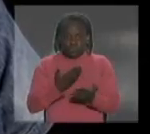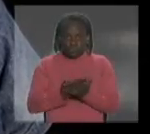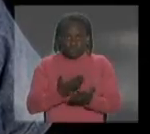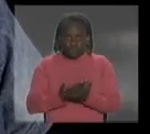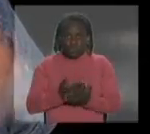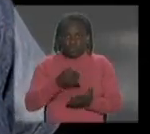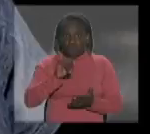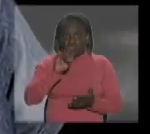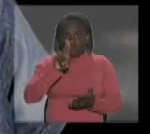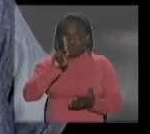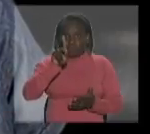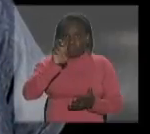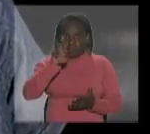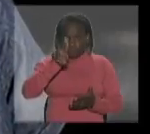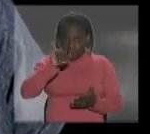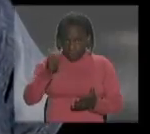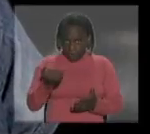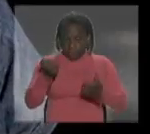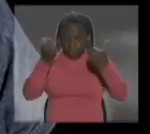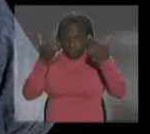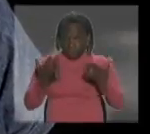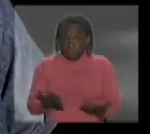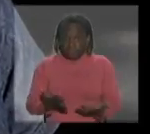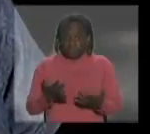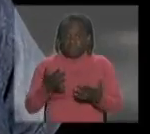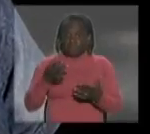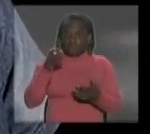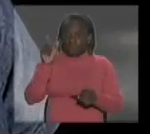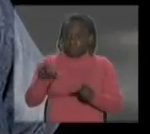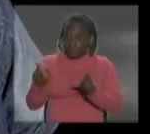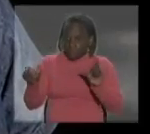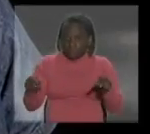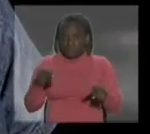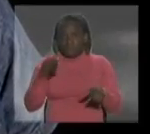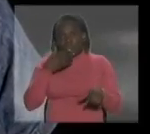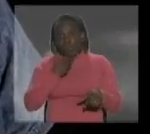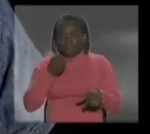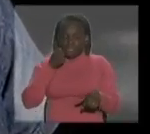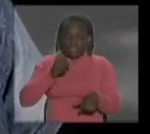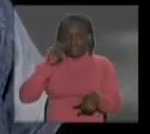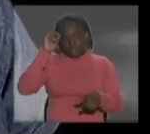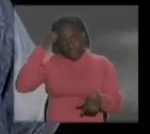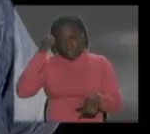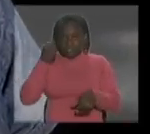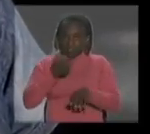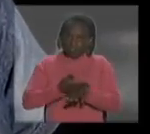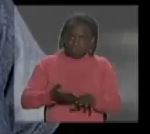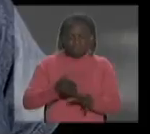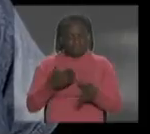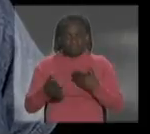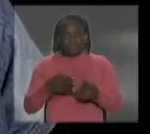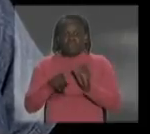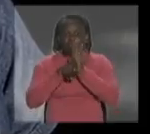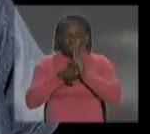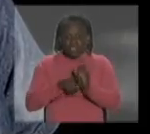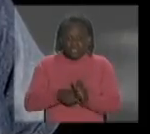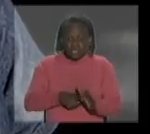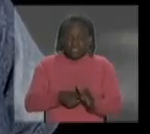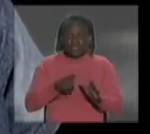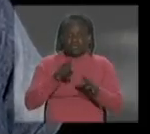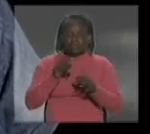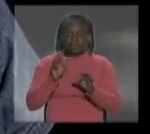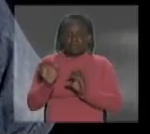do IUPERJ, né, que trabalha com essa questão de gênero e raça, fez uma pesquisa pensando a produção de cinema